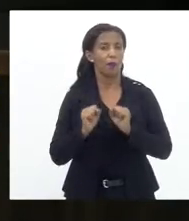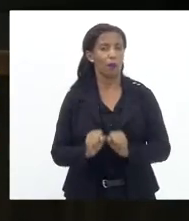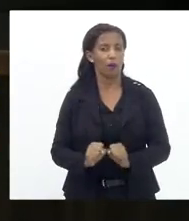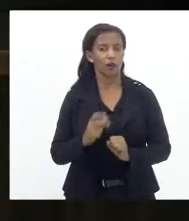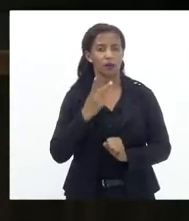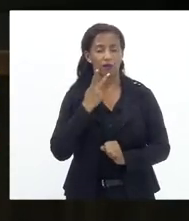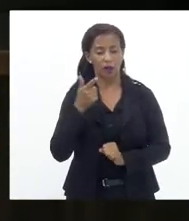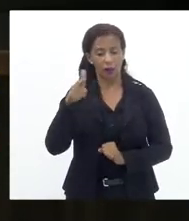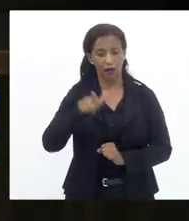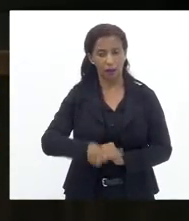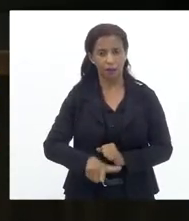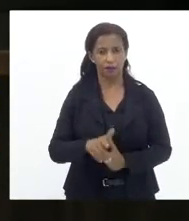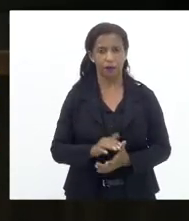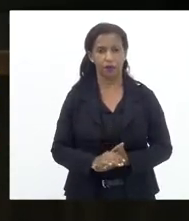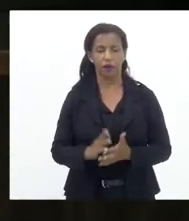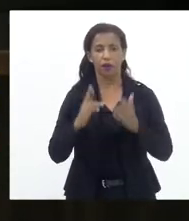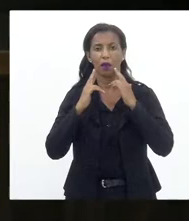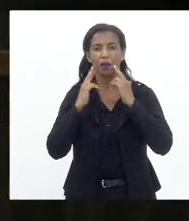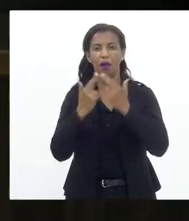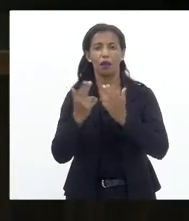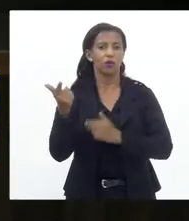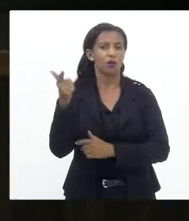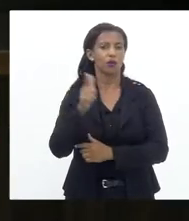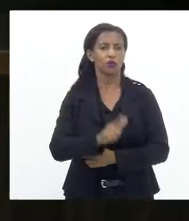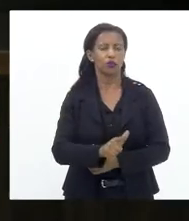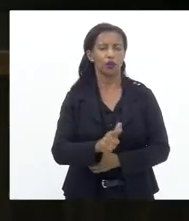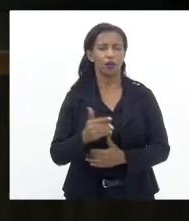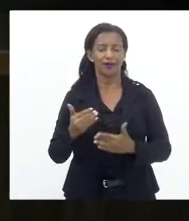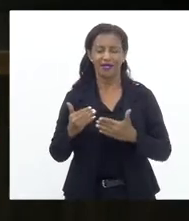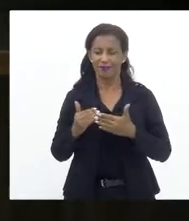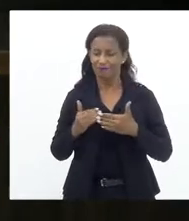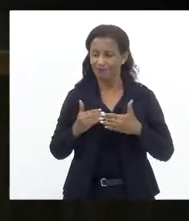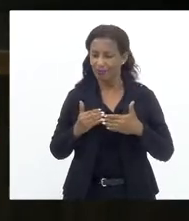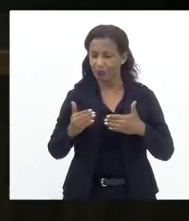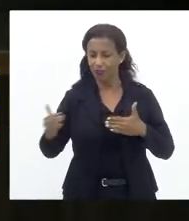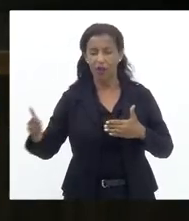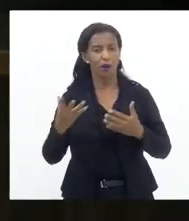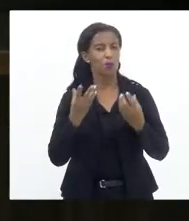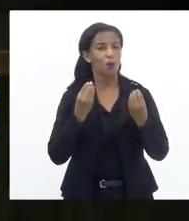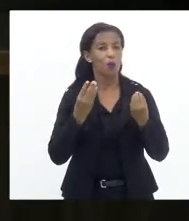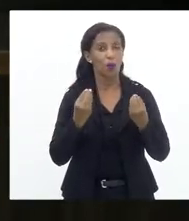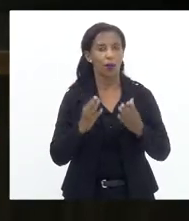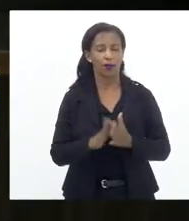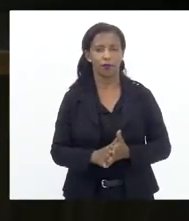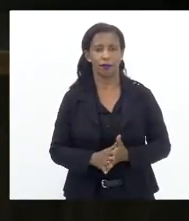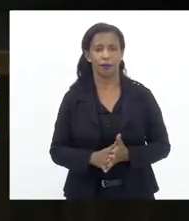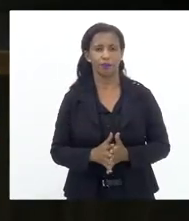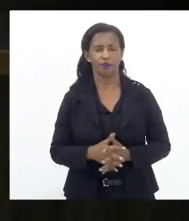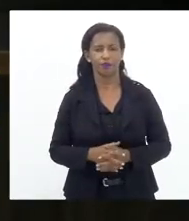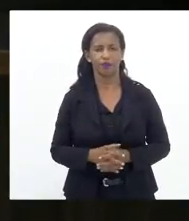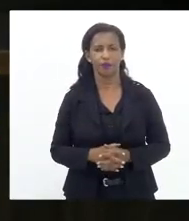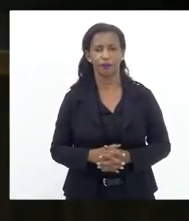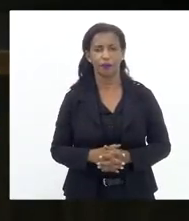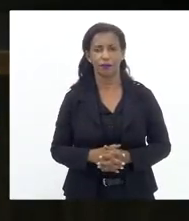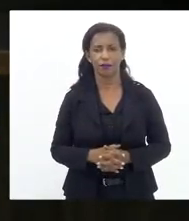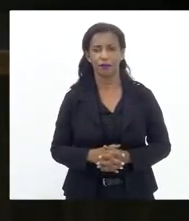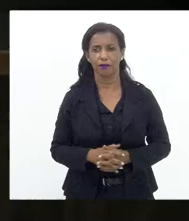dizer repito da reunião de ontem avançou avançamos muito muito muito